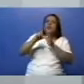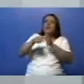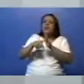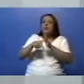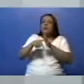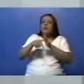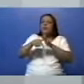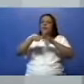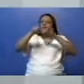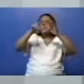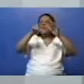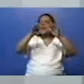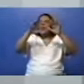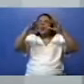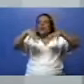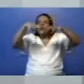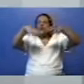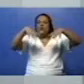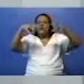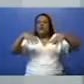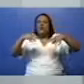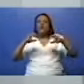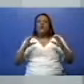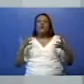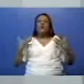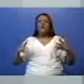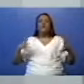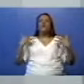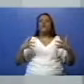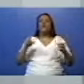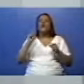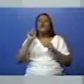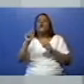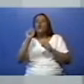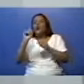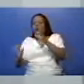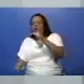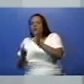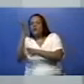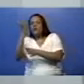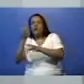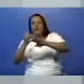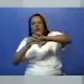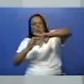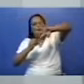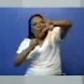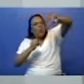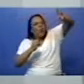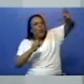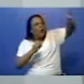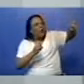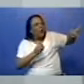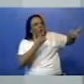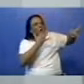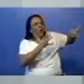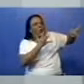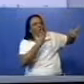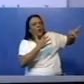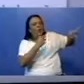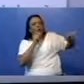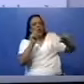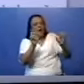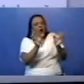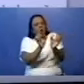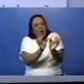acho, surgiu, o que surgiu? Eu arco-íris e eu tenho um grande predicado. Então, o meu sujeito, o meu predicado, eles